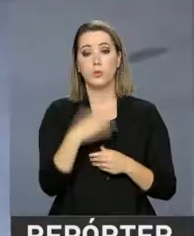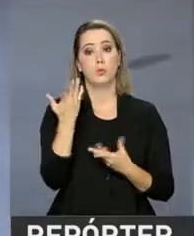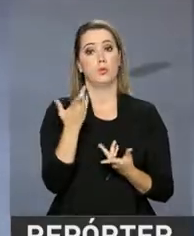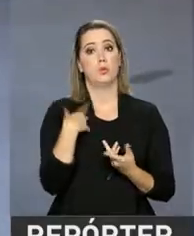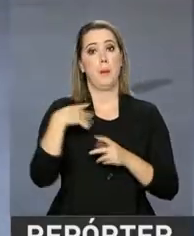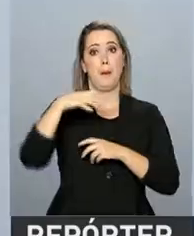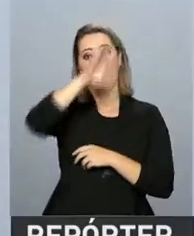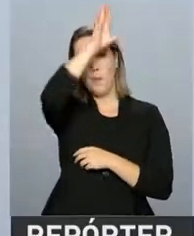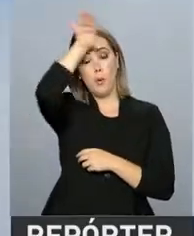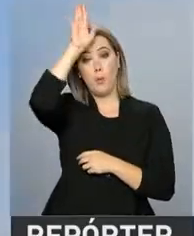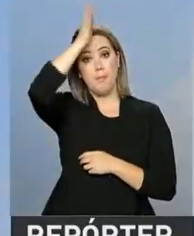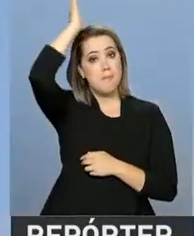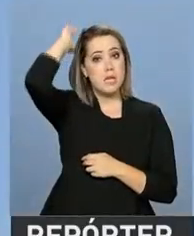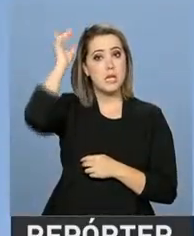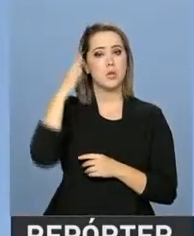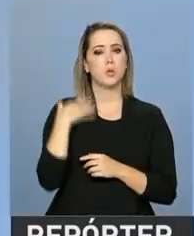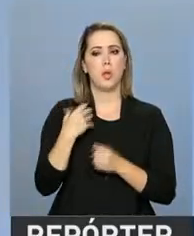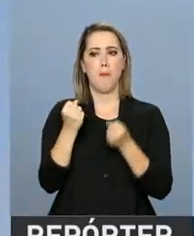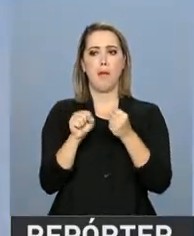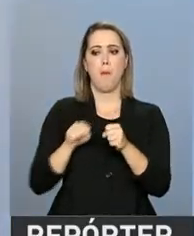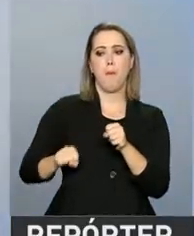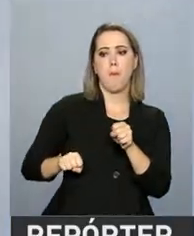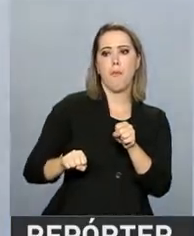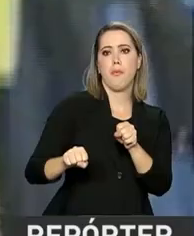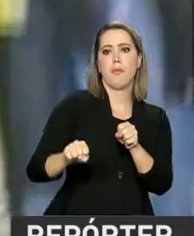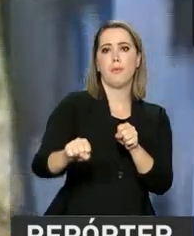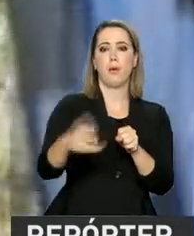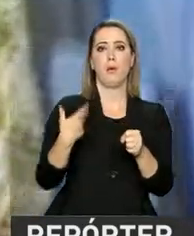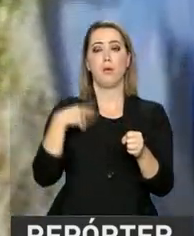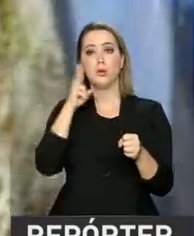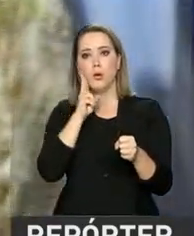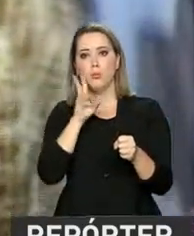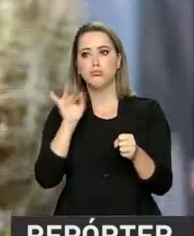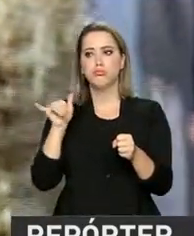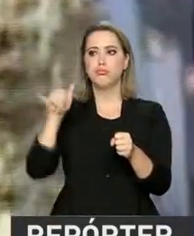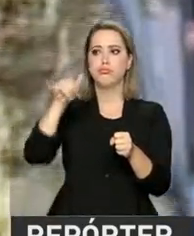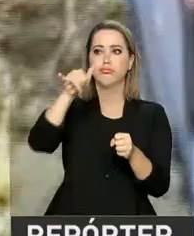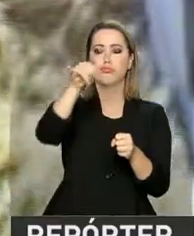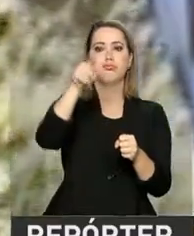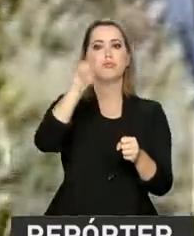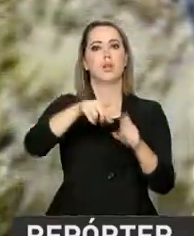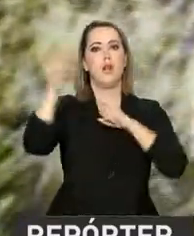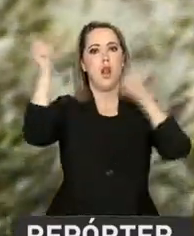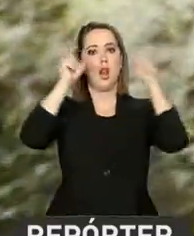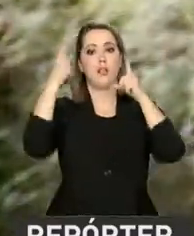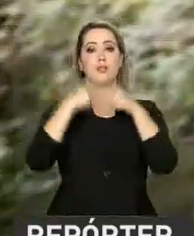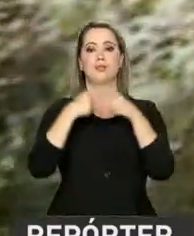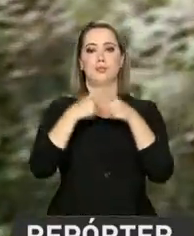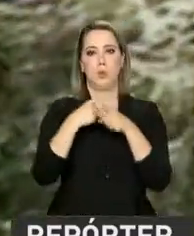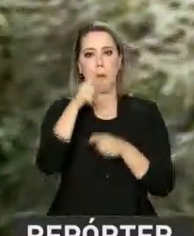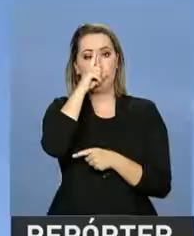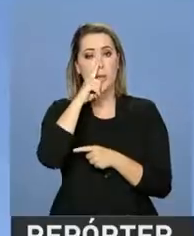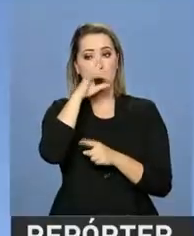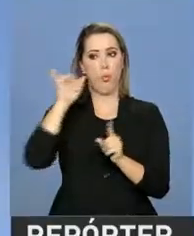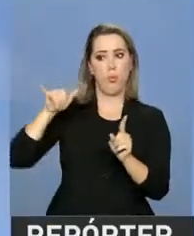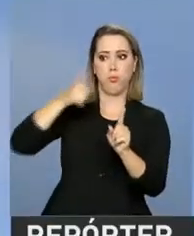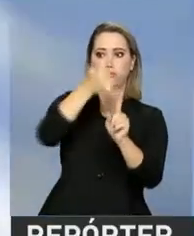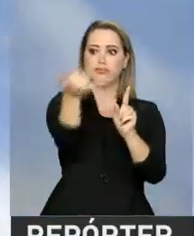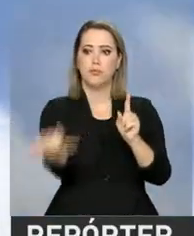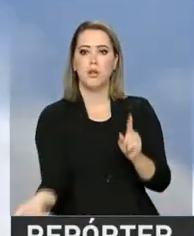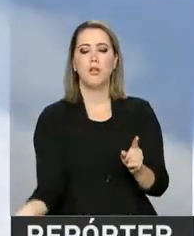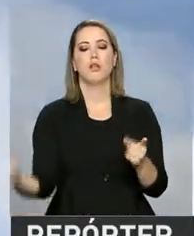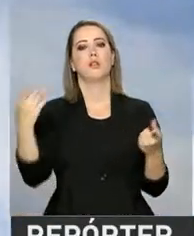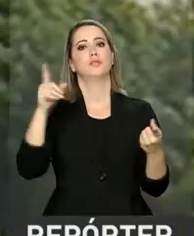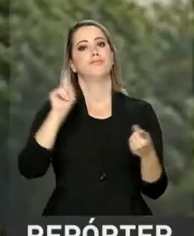deixa bombeiros e pilotos de avião em alerta. Um balão pode provocar acidentes graves e até mesmo a queda